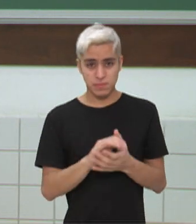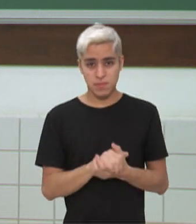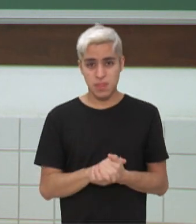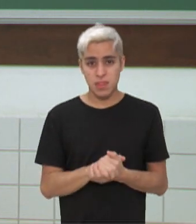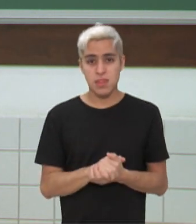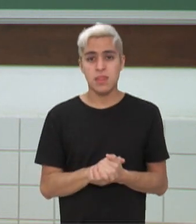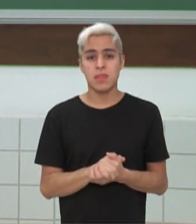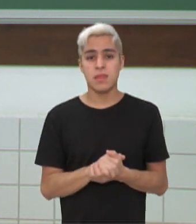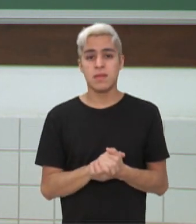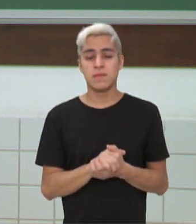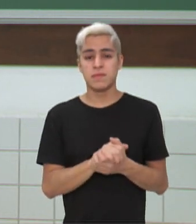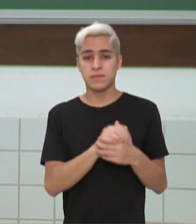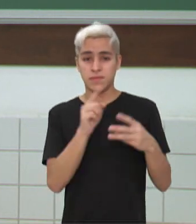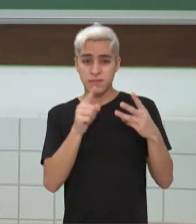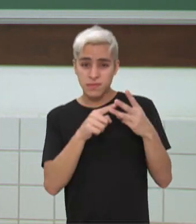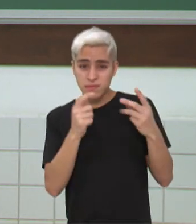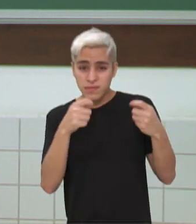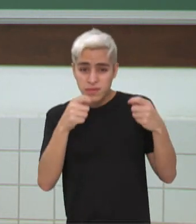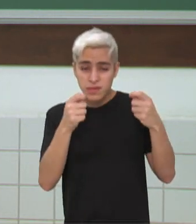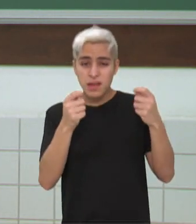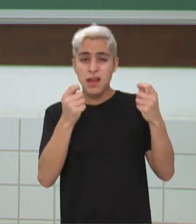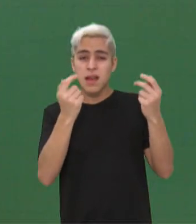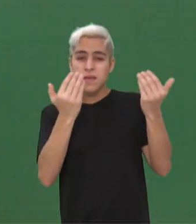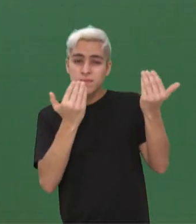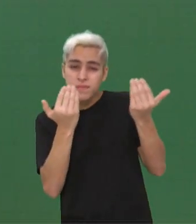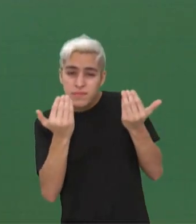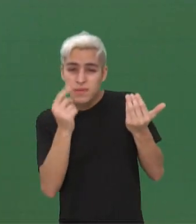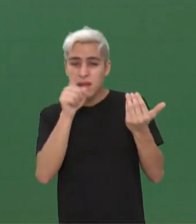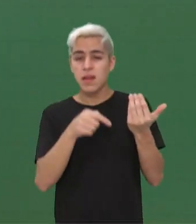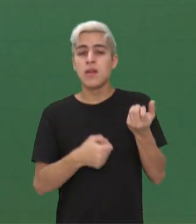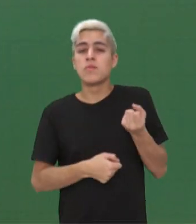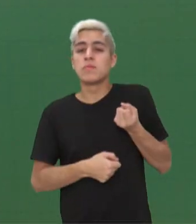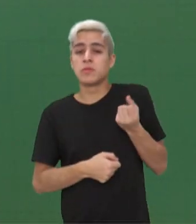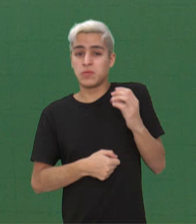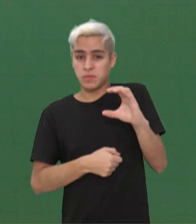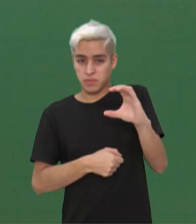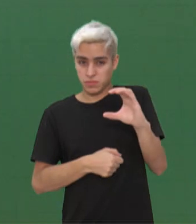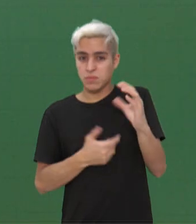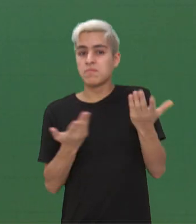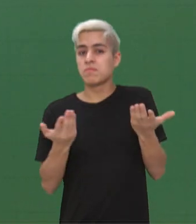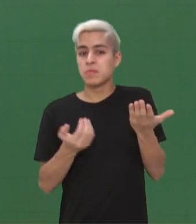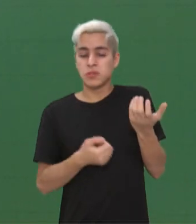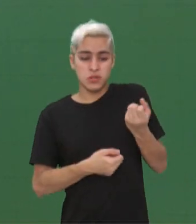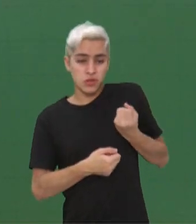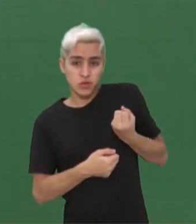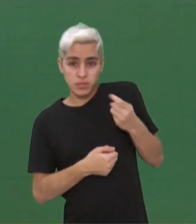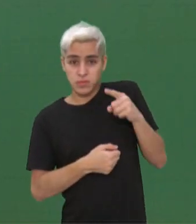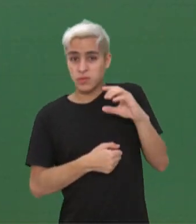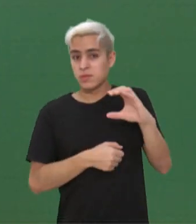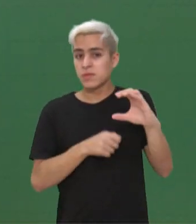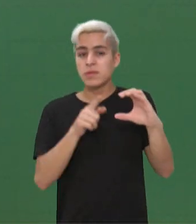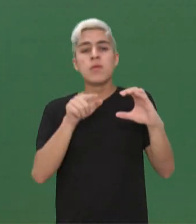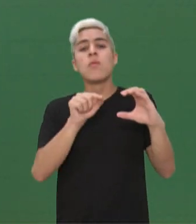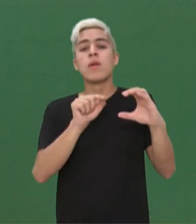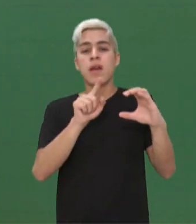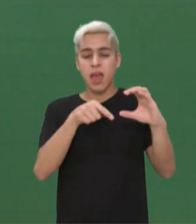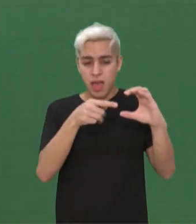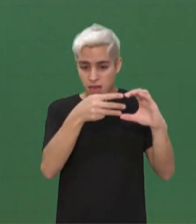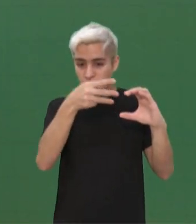Terceiro item a se analisar é o valor C. Nosso valor de C é o mais